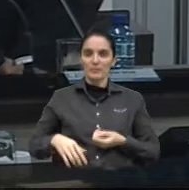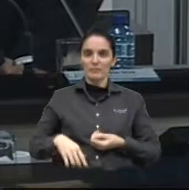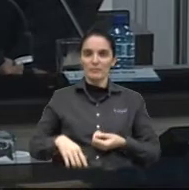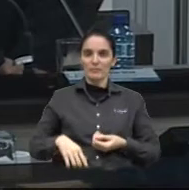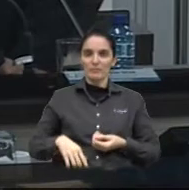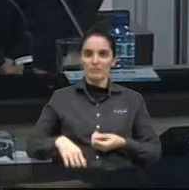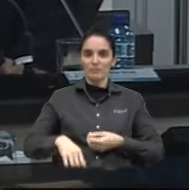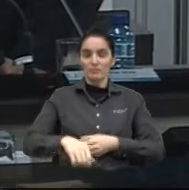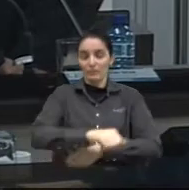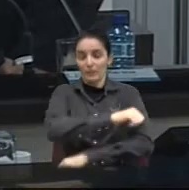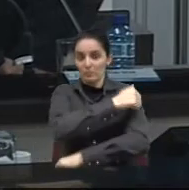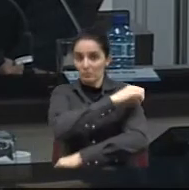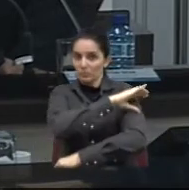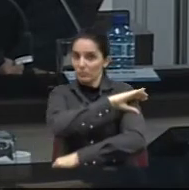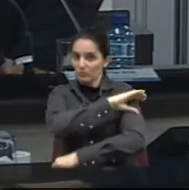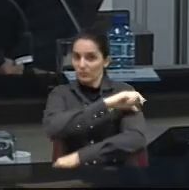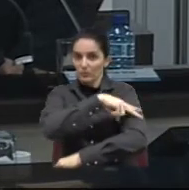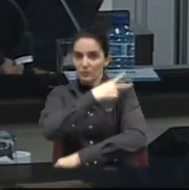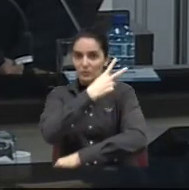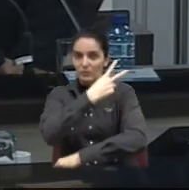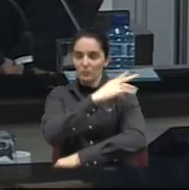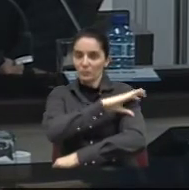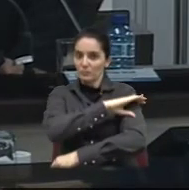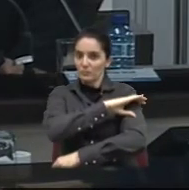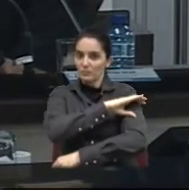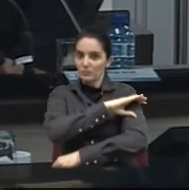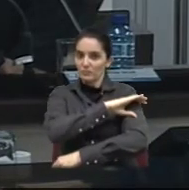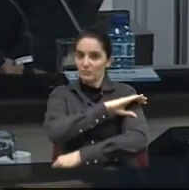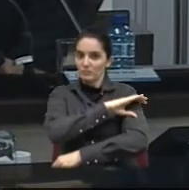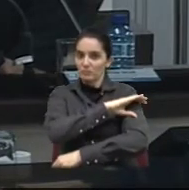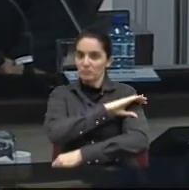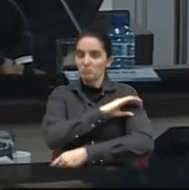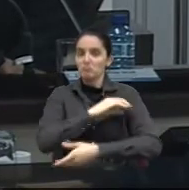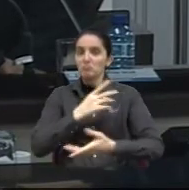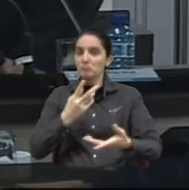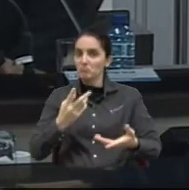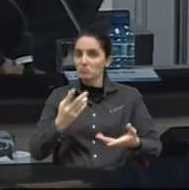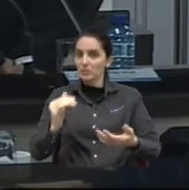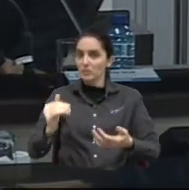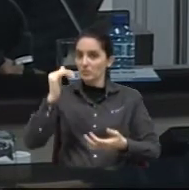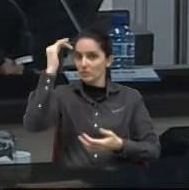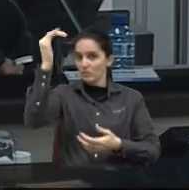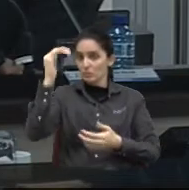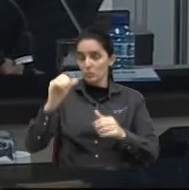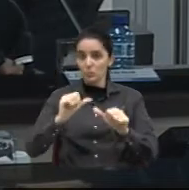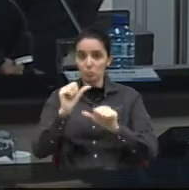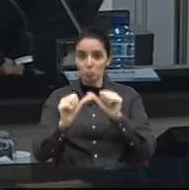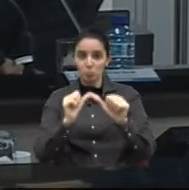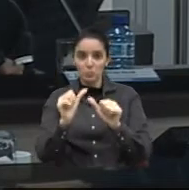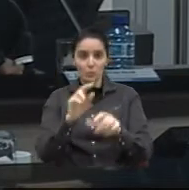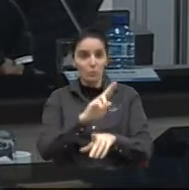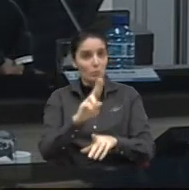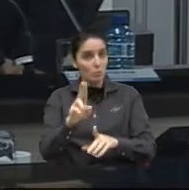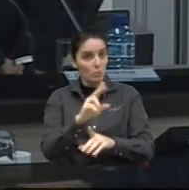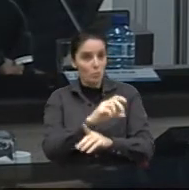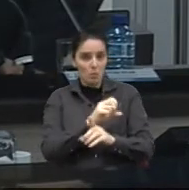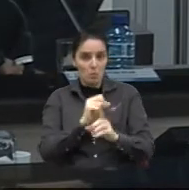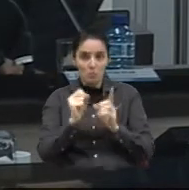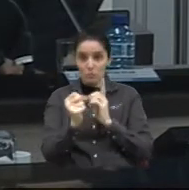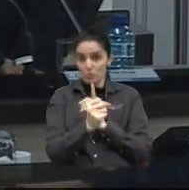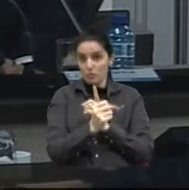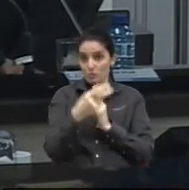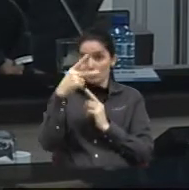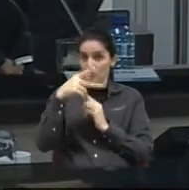colegial segundo mundial e quem perde esse adulto de mudar o nome social dele sendo ele um pedófilo